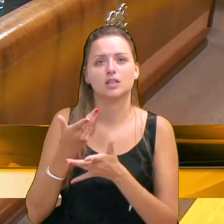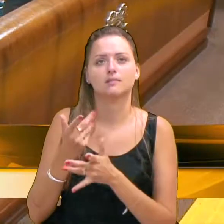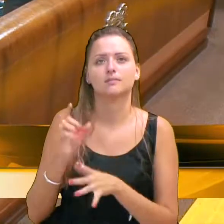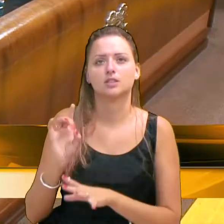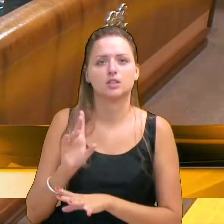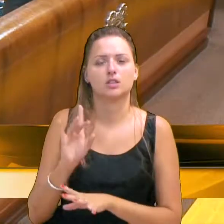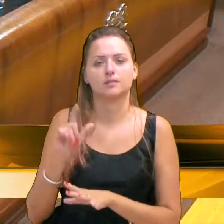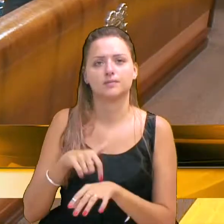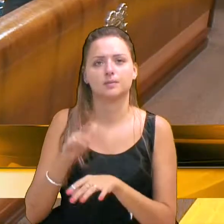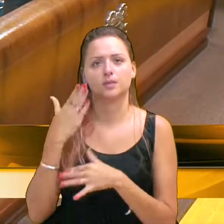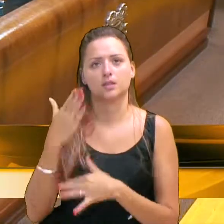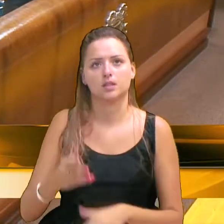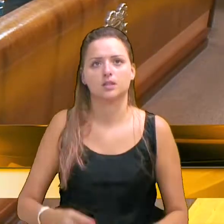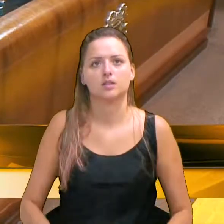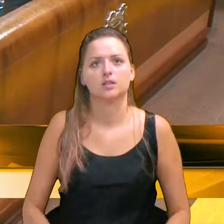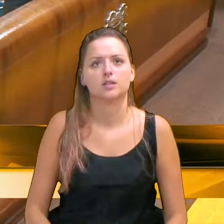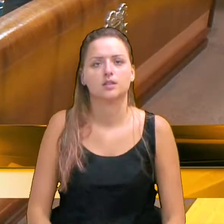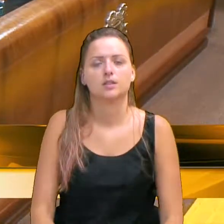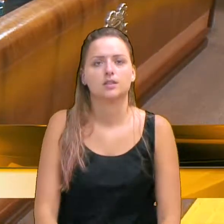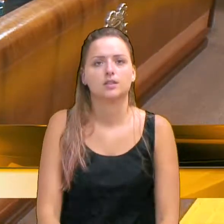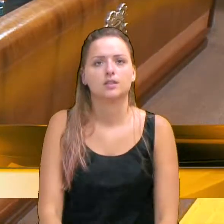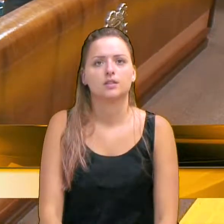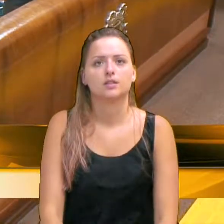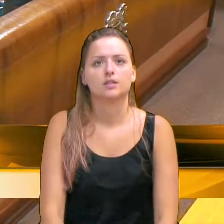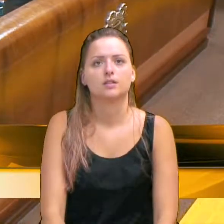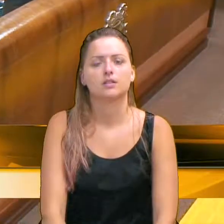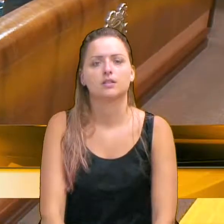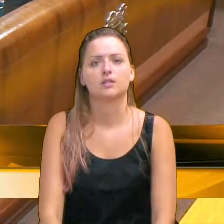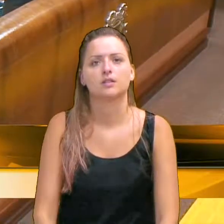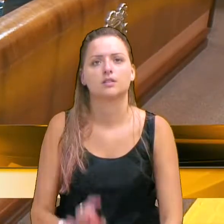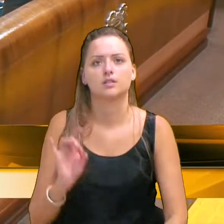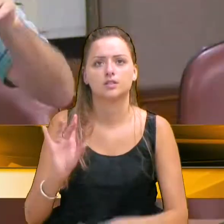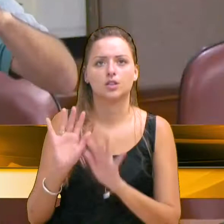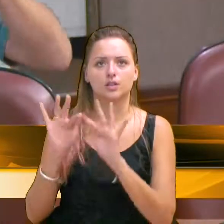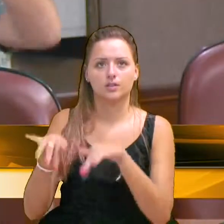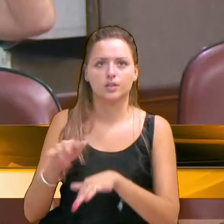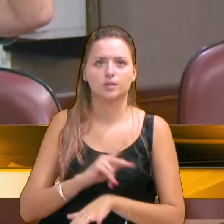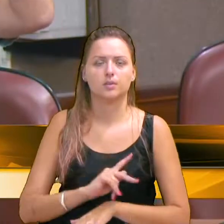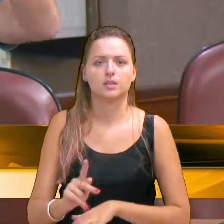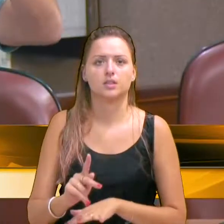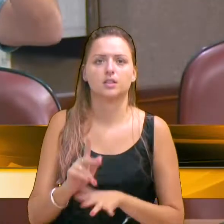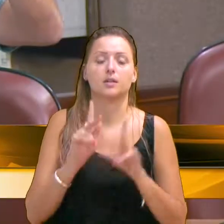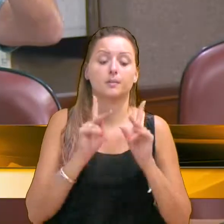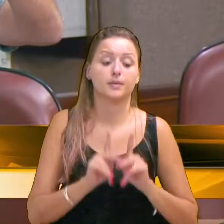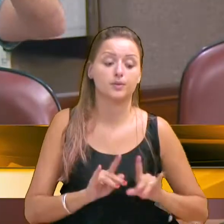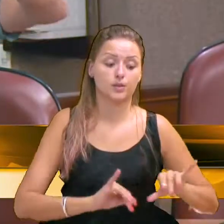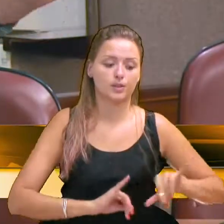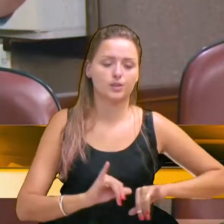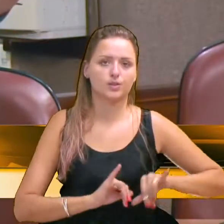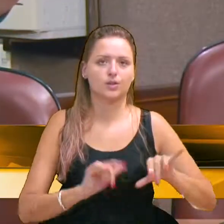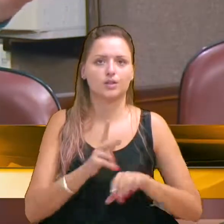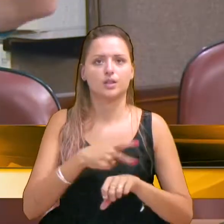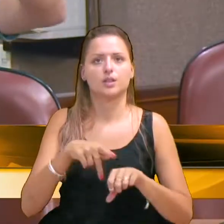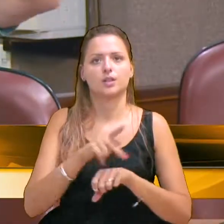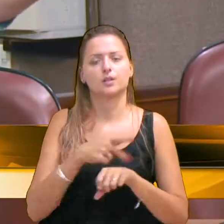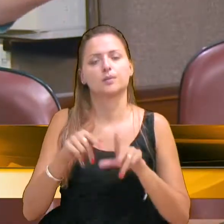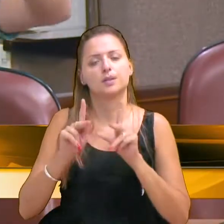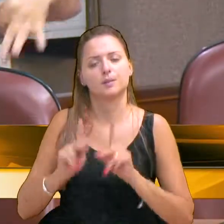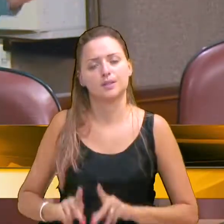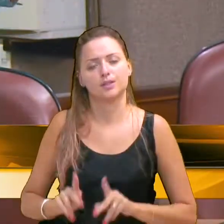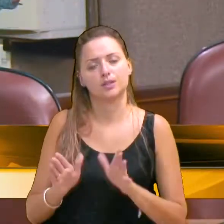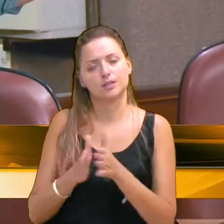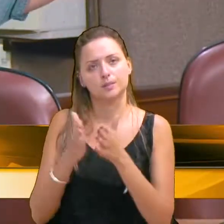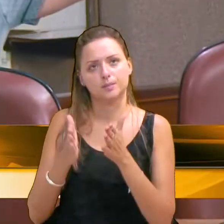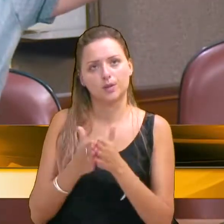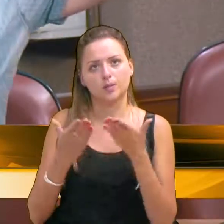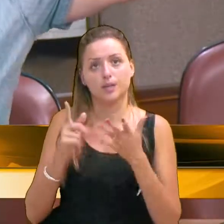Só isso. Obrigado, vereador. Obrigado, vereador. Só para encerrar, vereador presidente. Quem sofre no nosso país são os miseráveis, são os